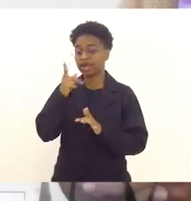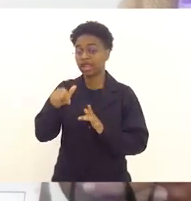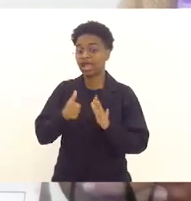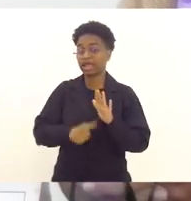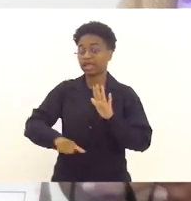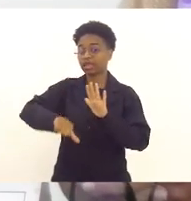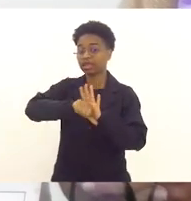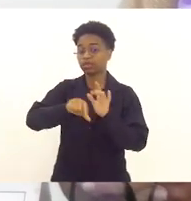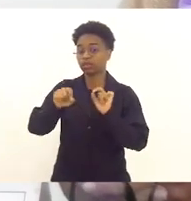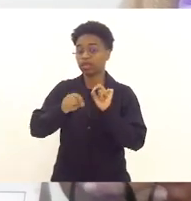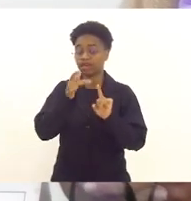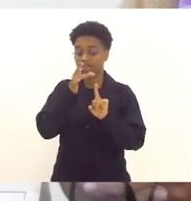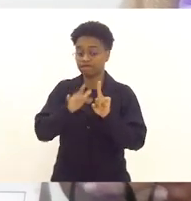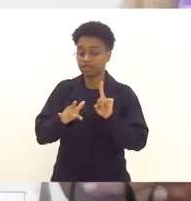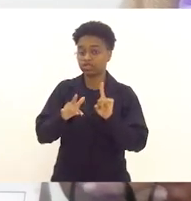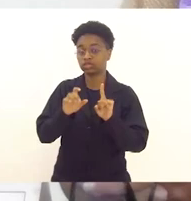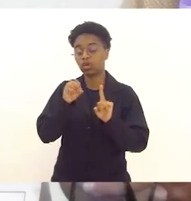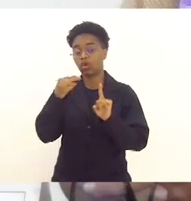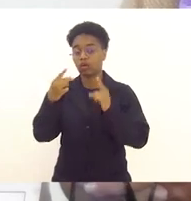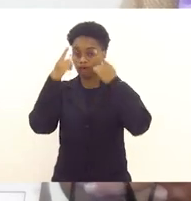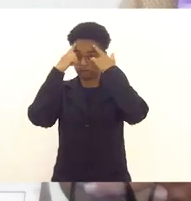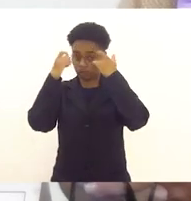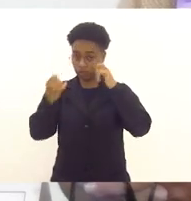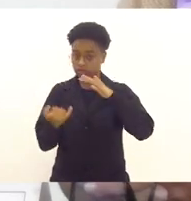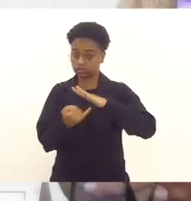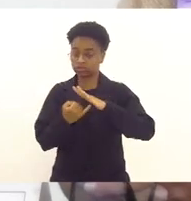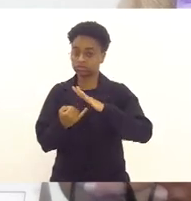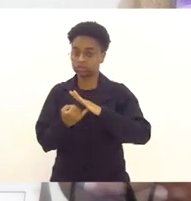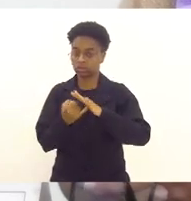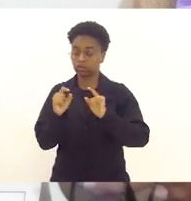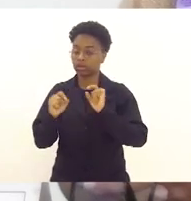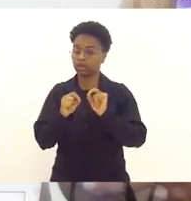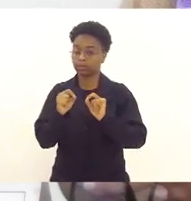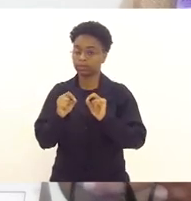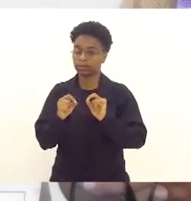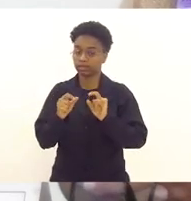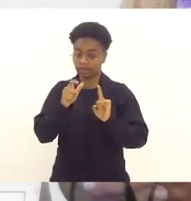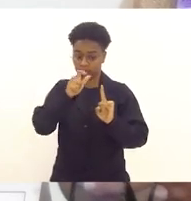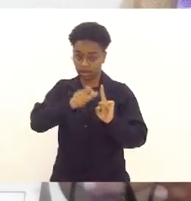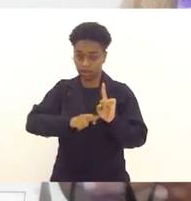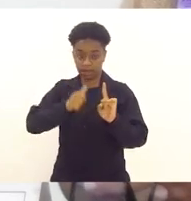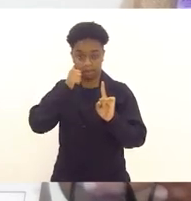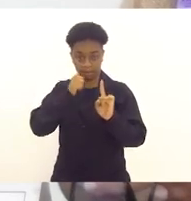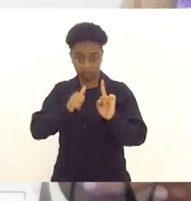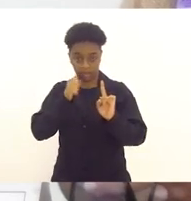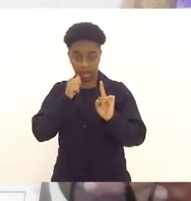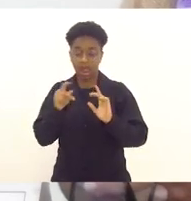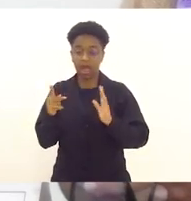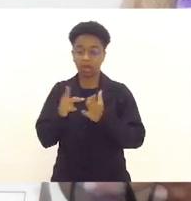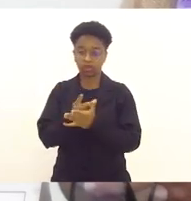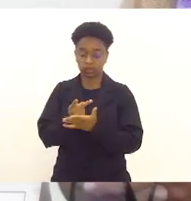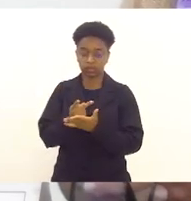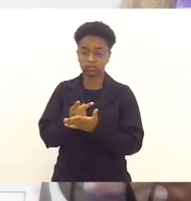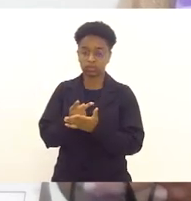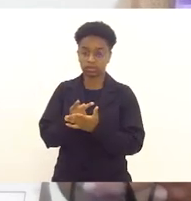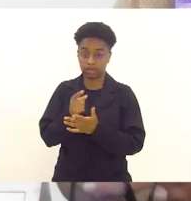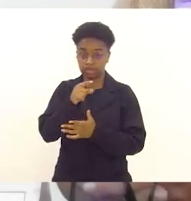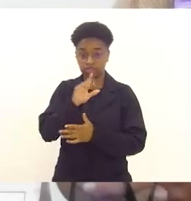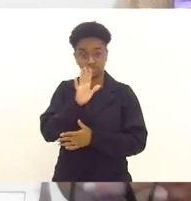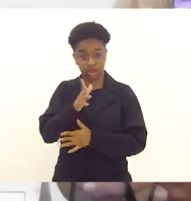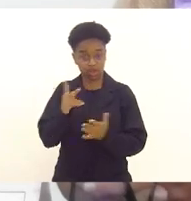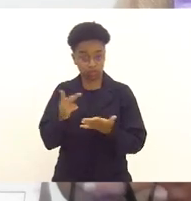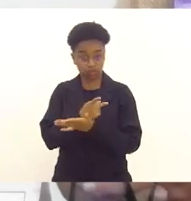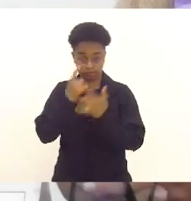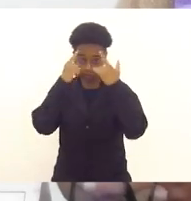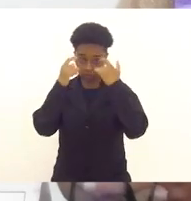revitimização ou de violência institucional é a submeter a mulher a sucessiva a vítima de violência não